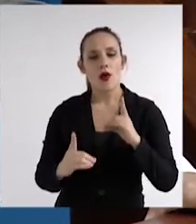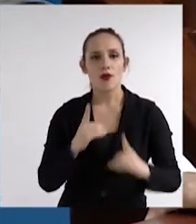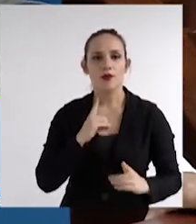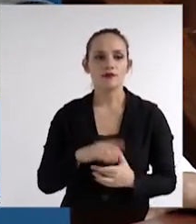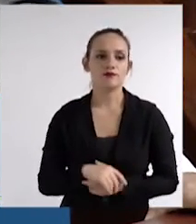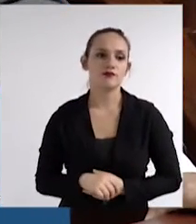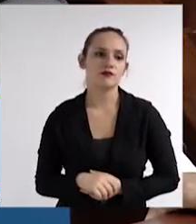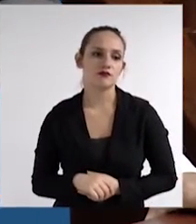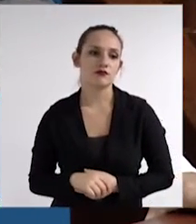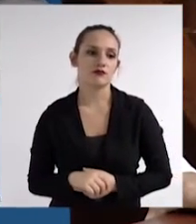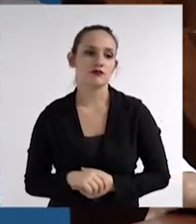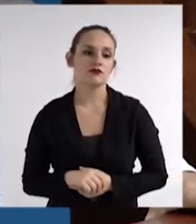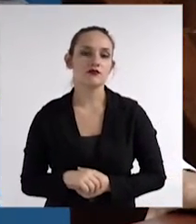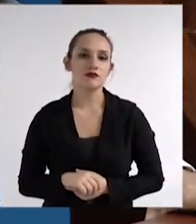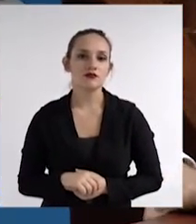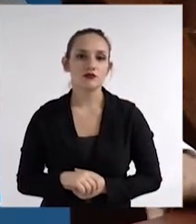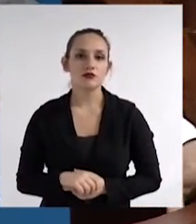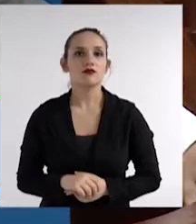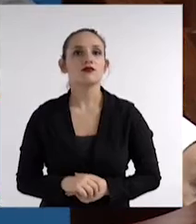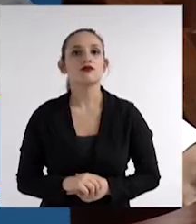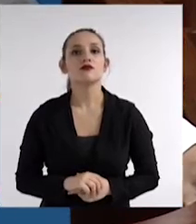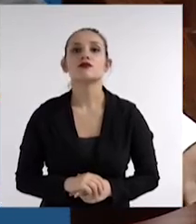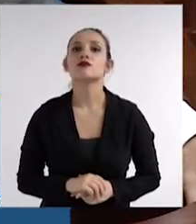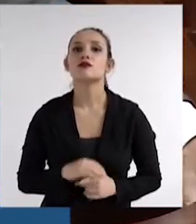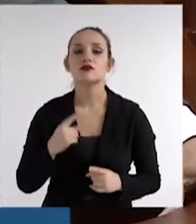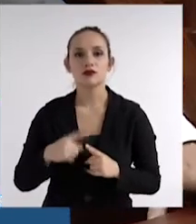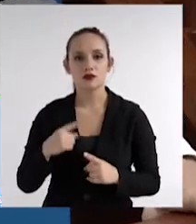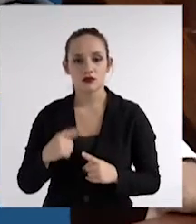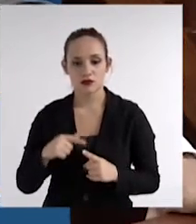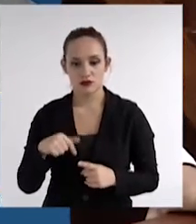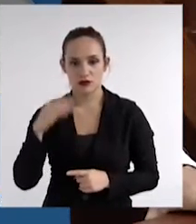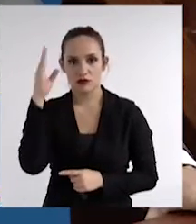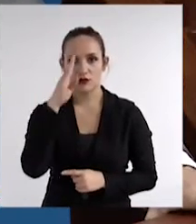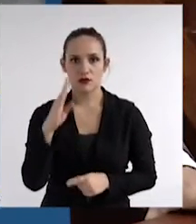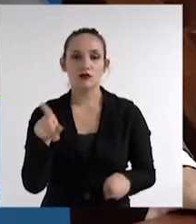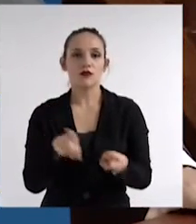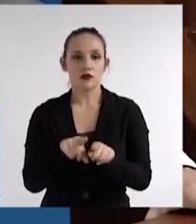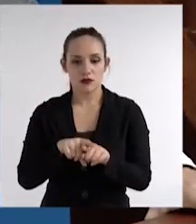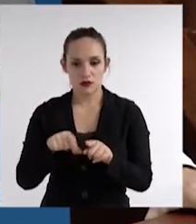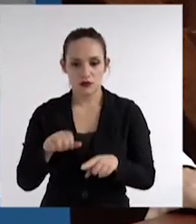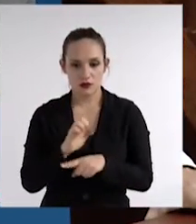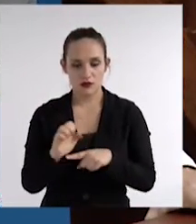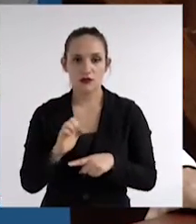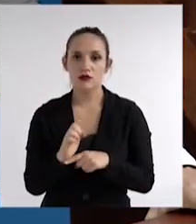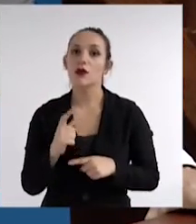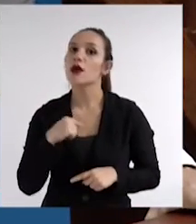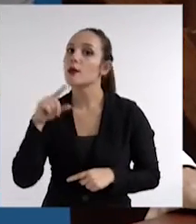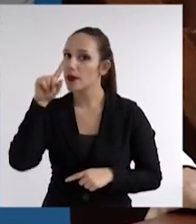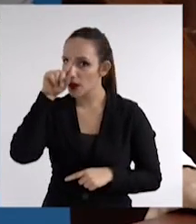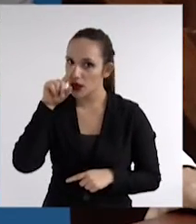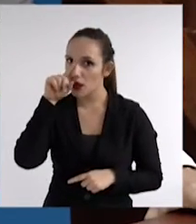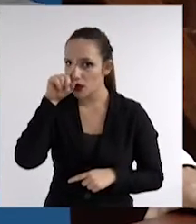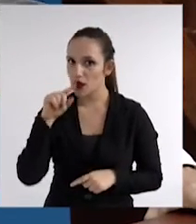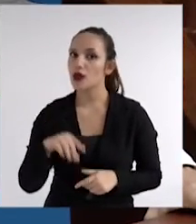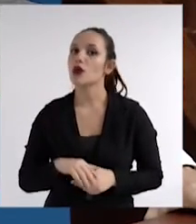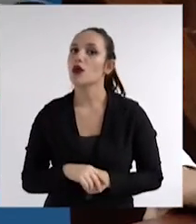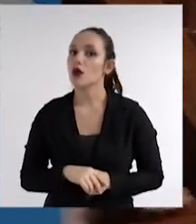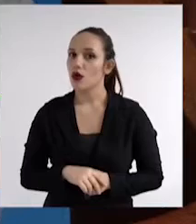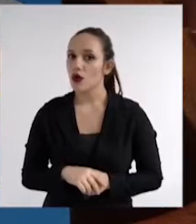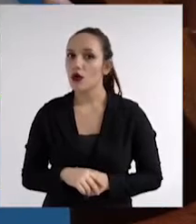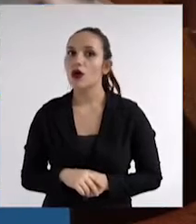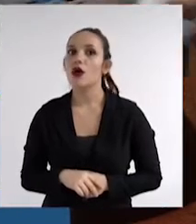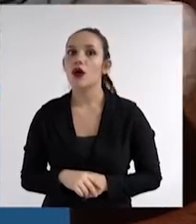porque o Brasil e o nosso Estado correm perigo. perigo